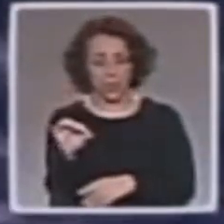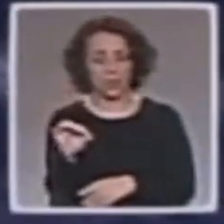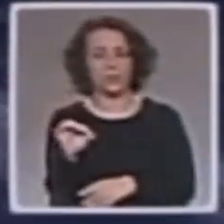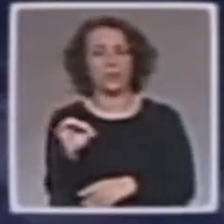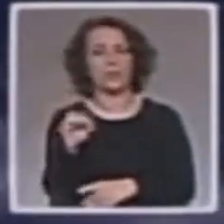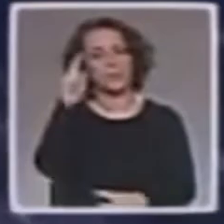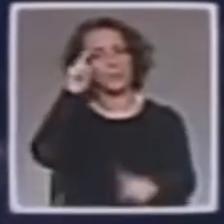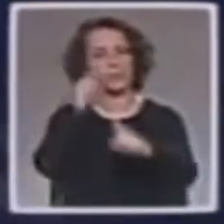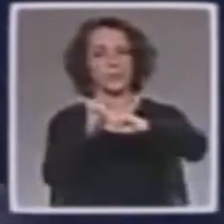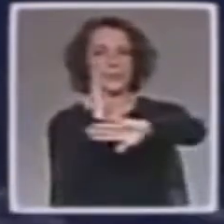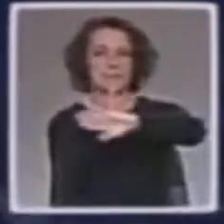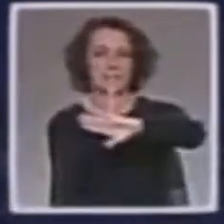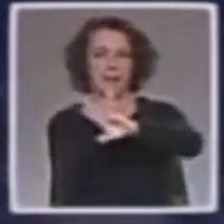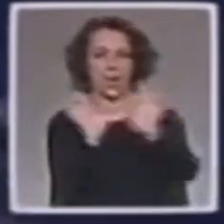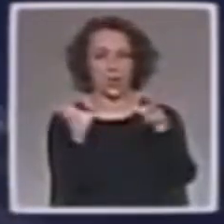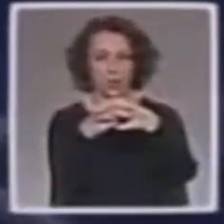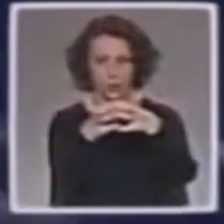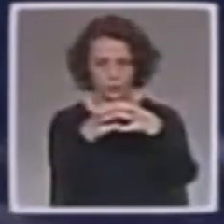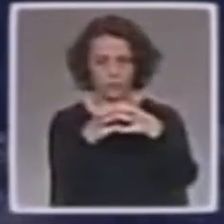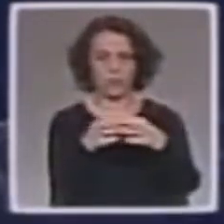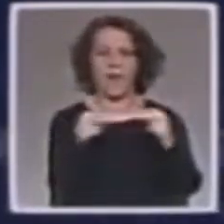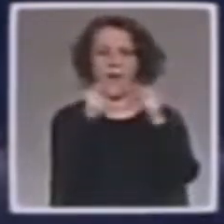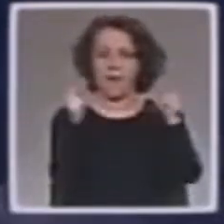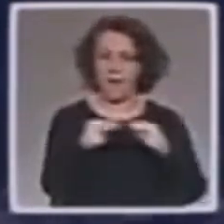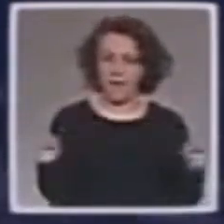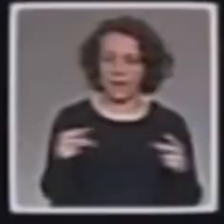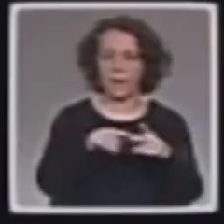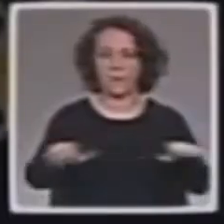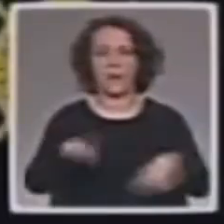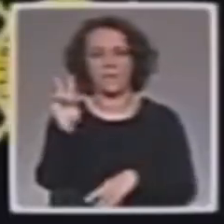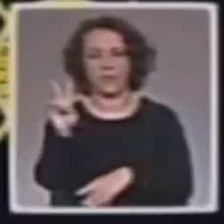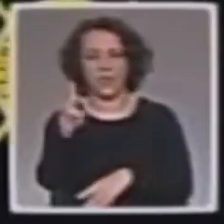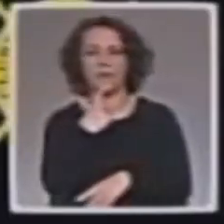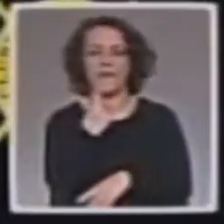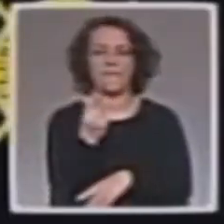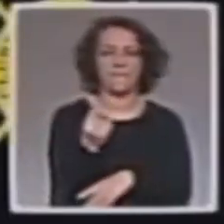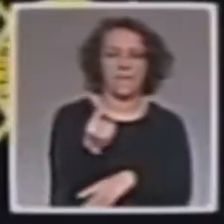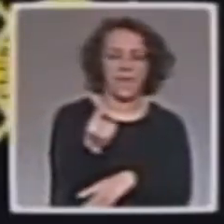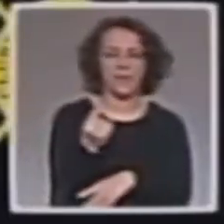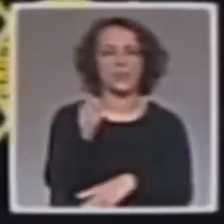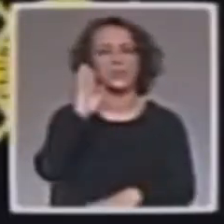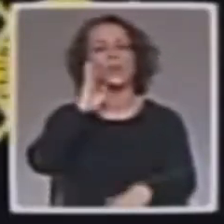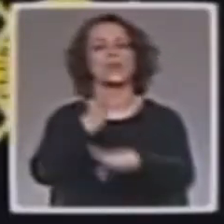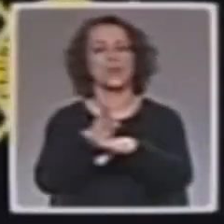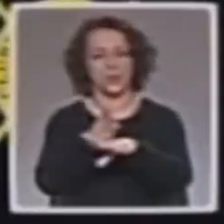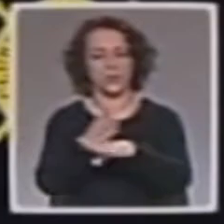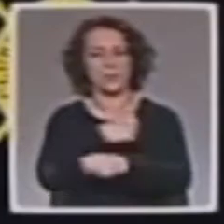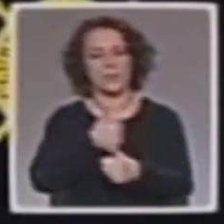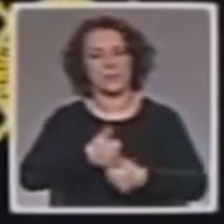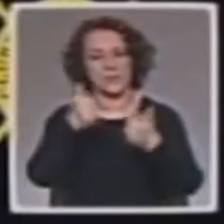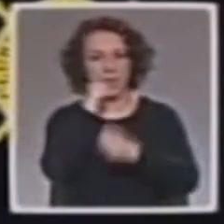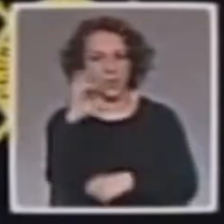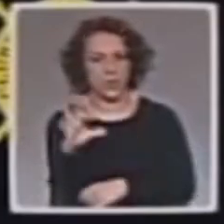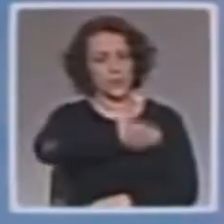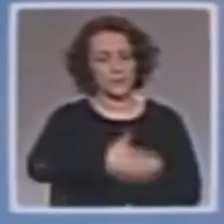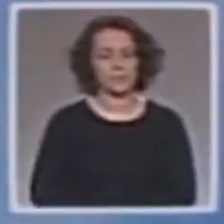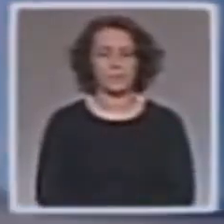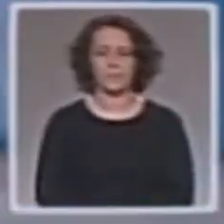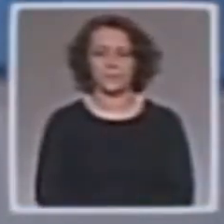no Grupo Central, tocando Angra do Heroísmo, Praia da Vitória, Velas e terminando na Cidade da Horta.